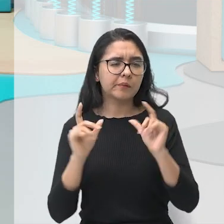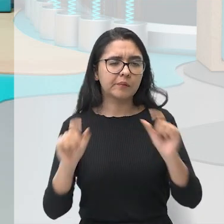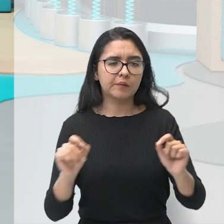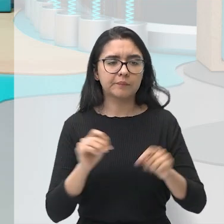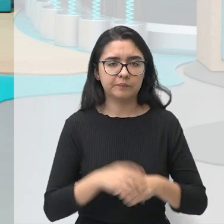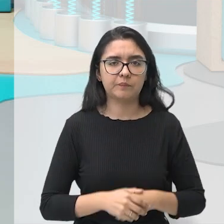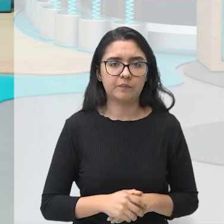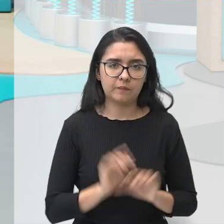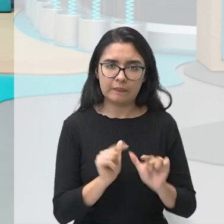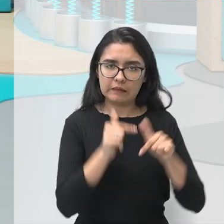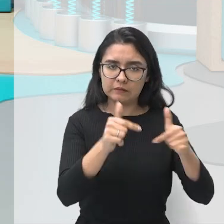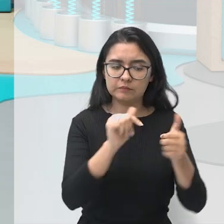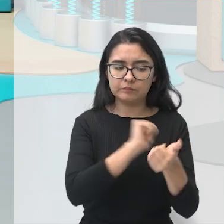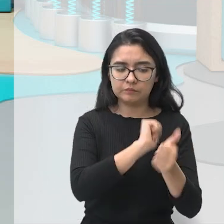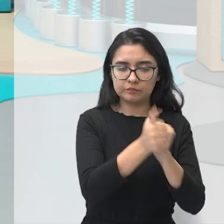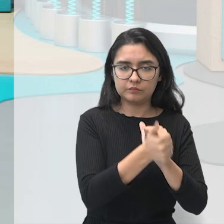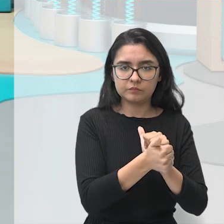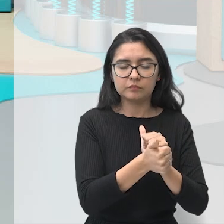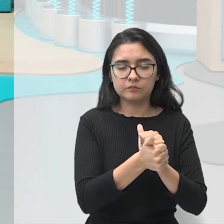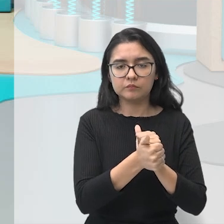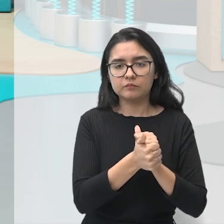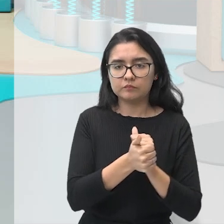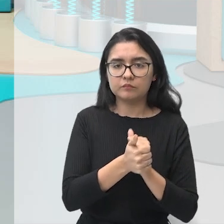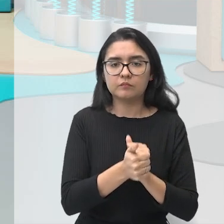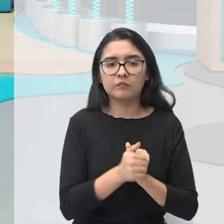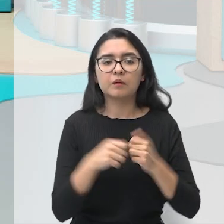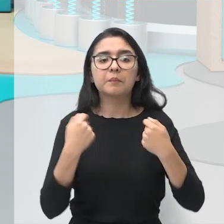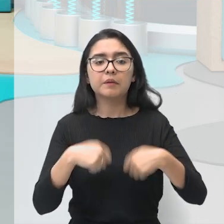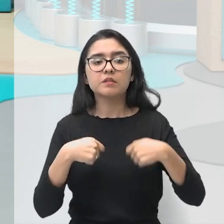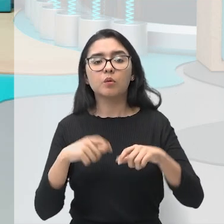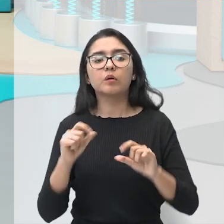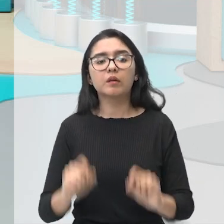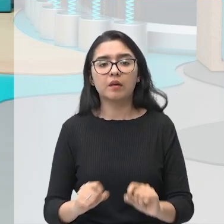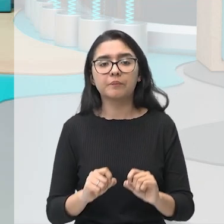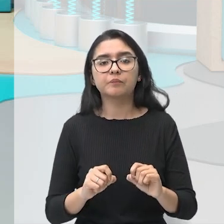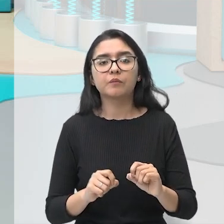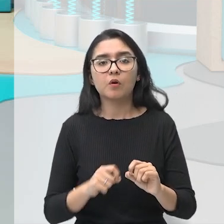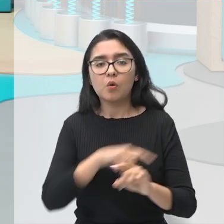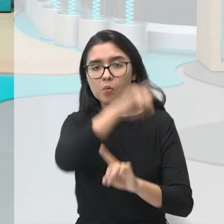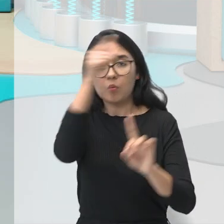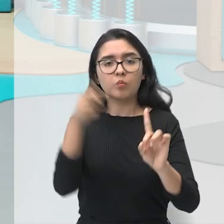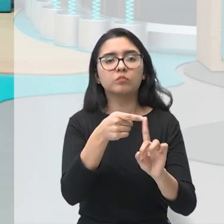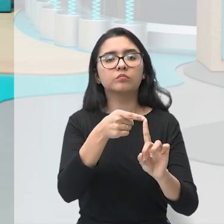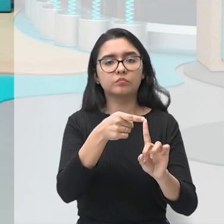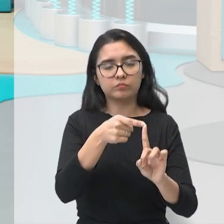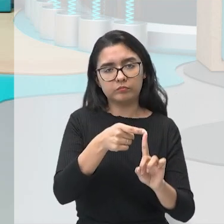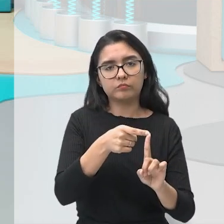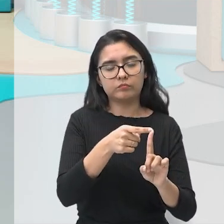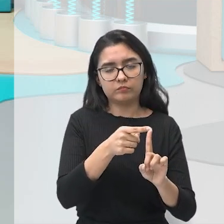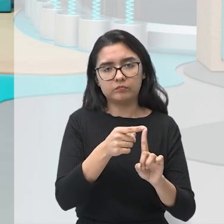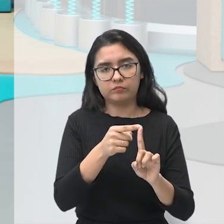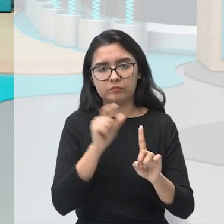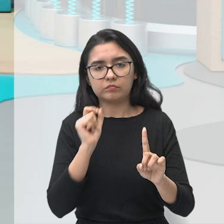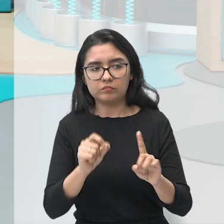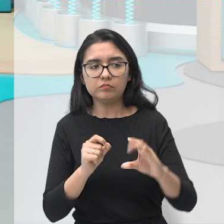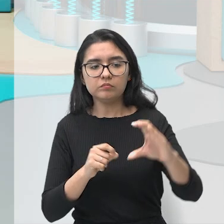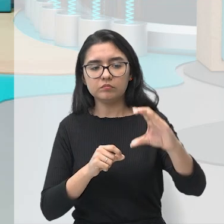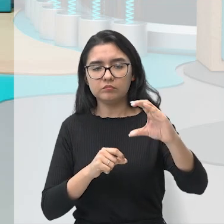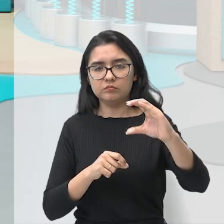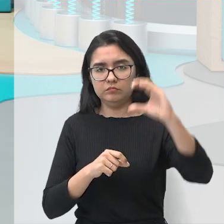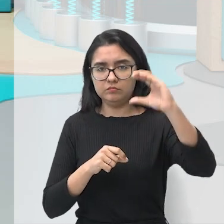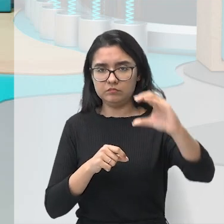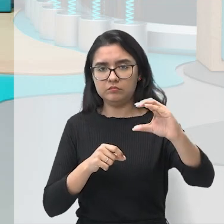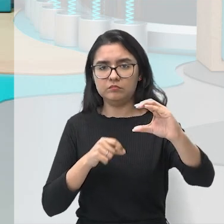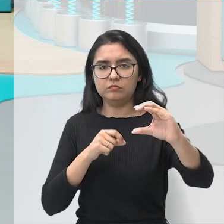desempenho, né, nos esportes de precisão, é comparado o desempenho de atingir um objeto ou algum tipo de alvo